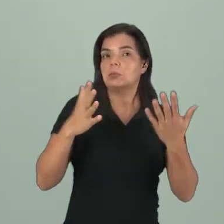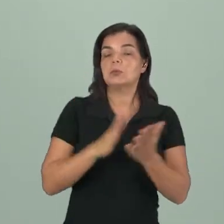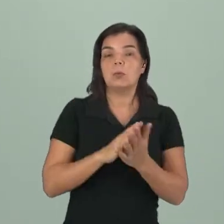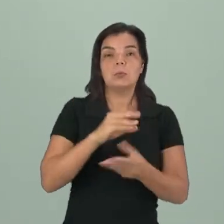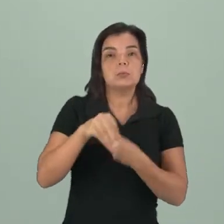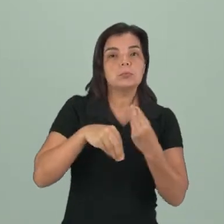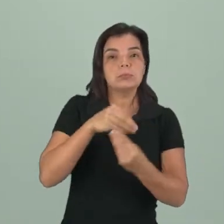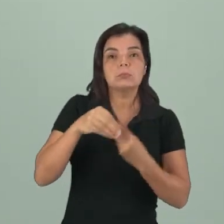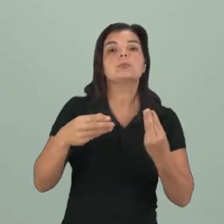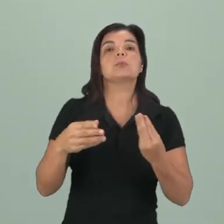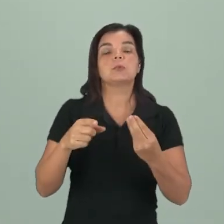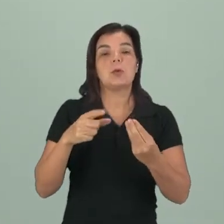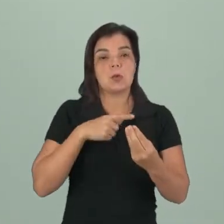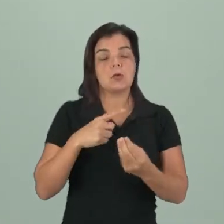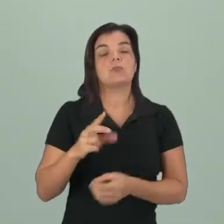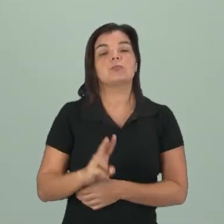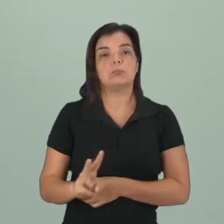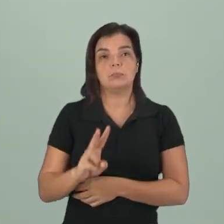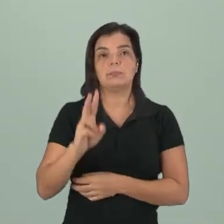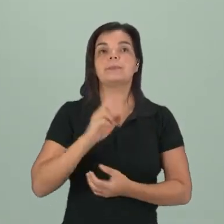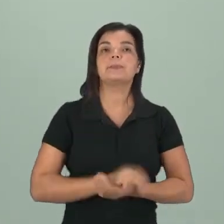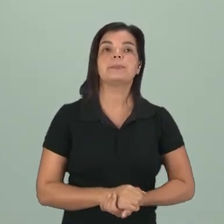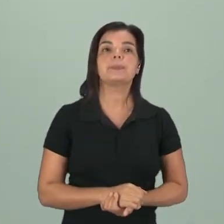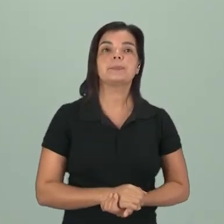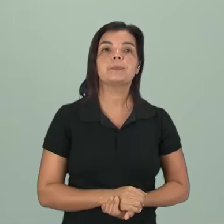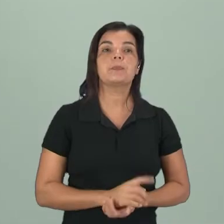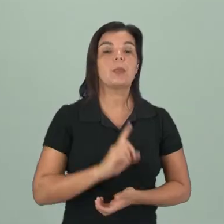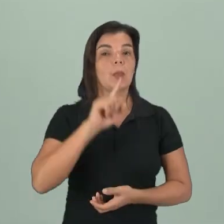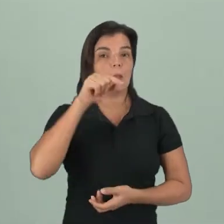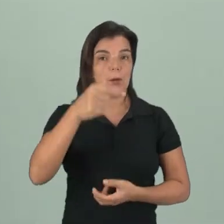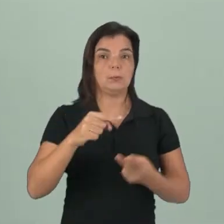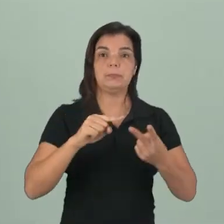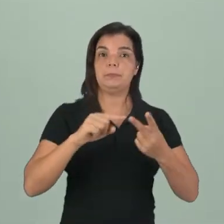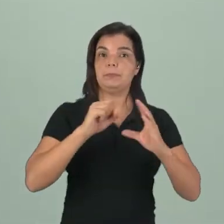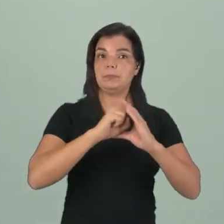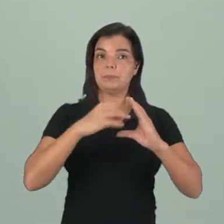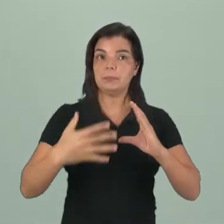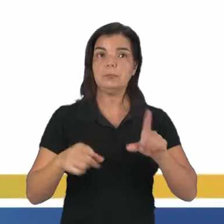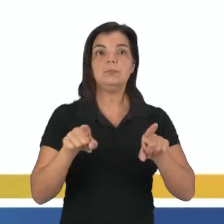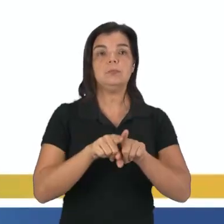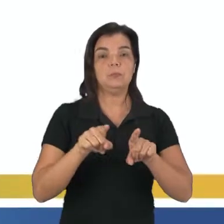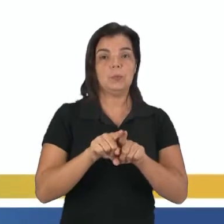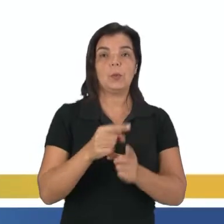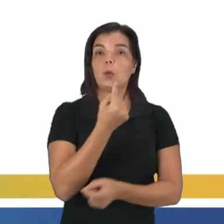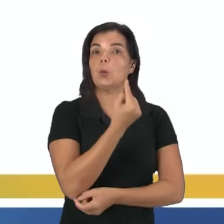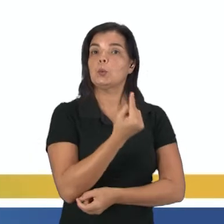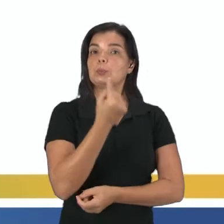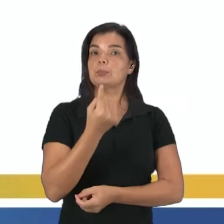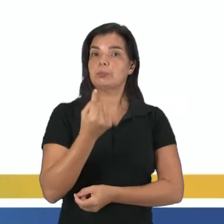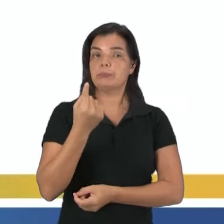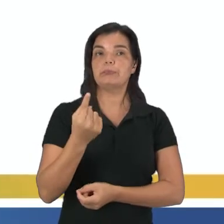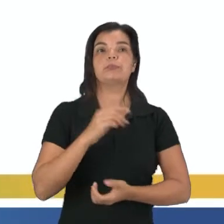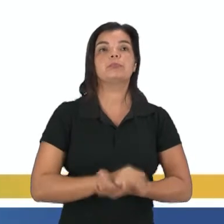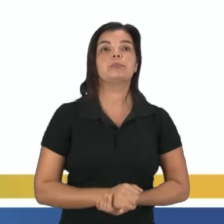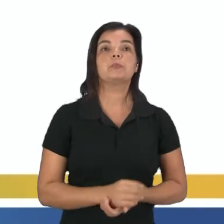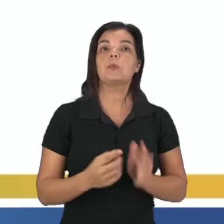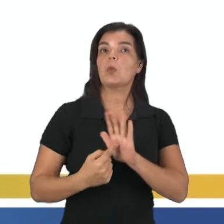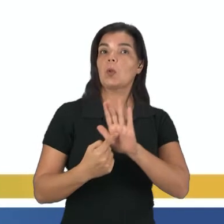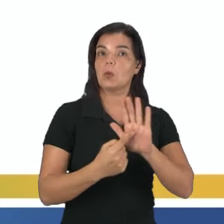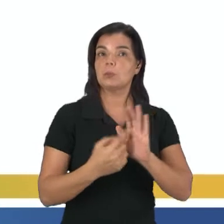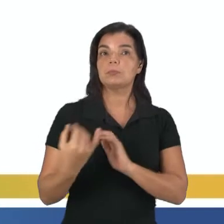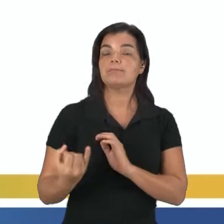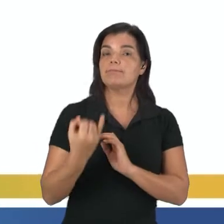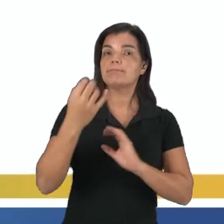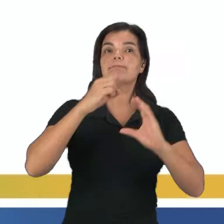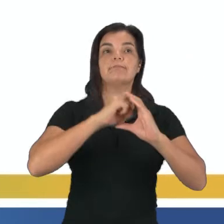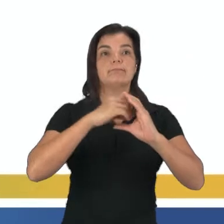misticismo que havia nessa valorização. A segunda característica, a gente tem o individualismo. Observem, representou uma